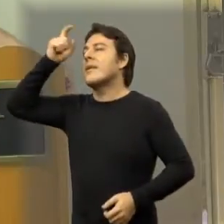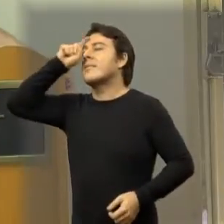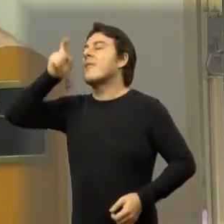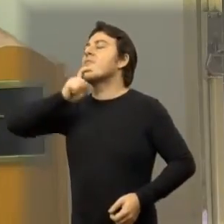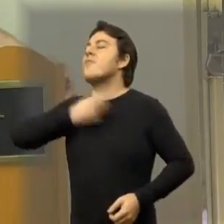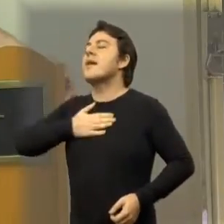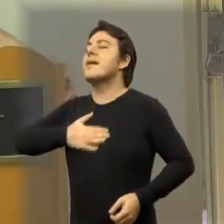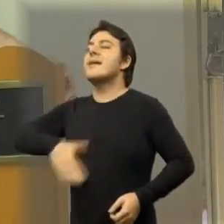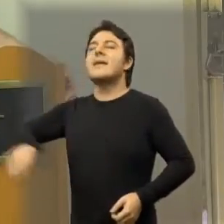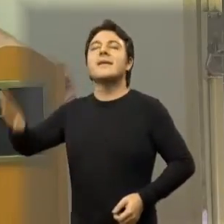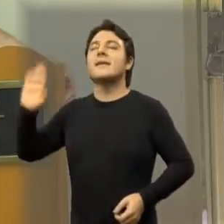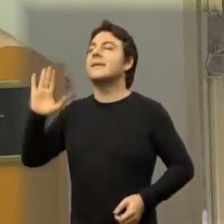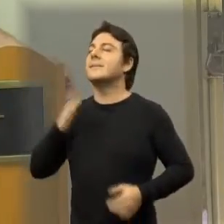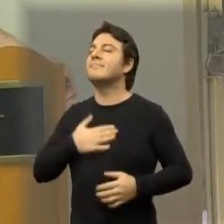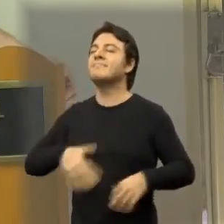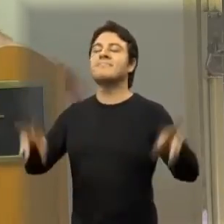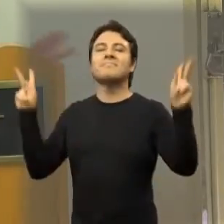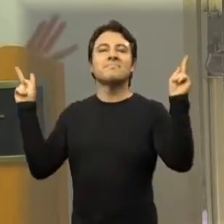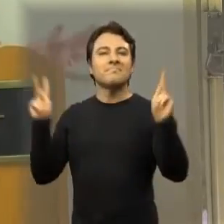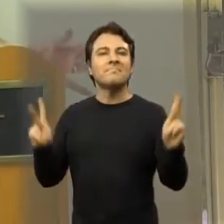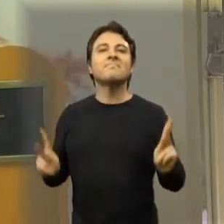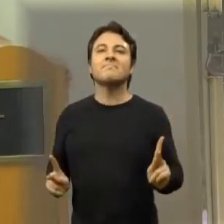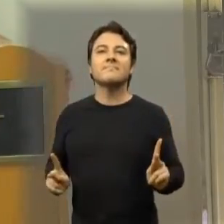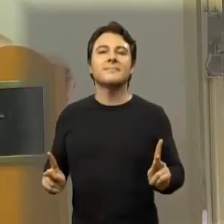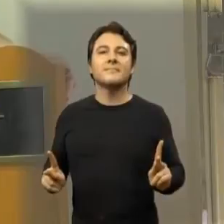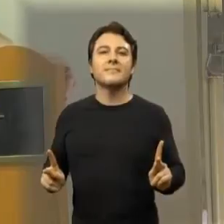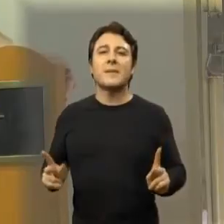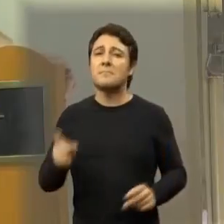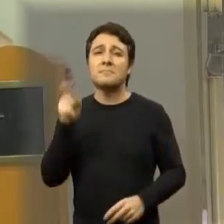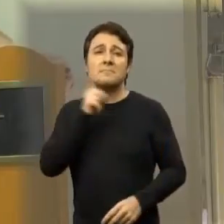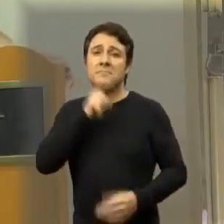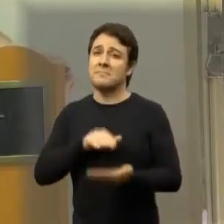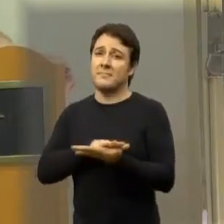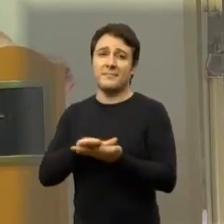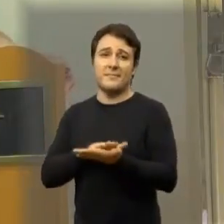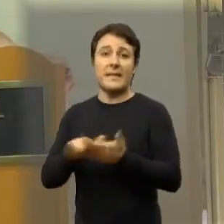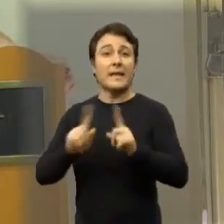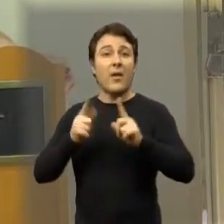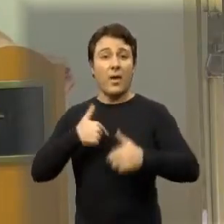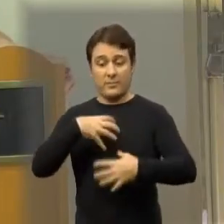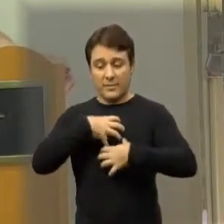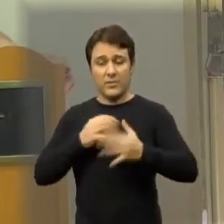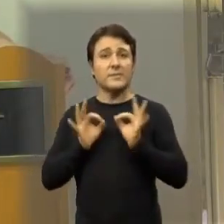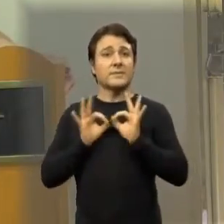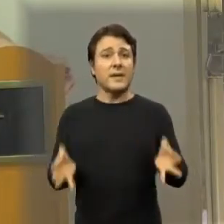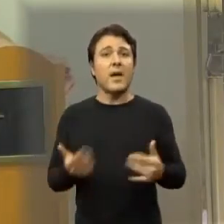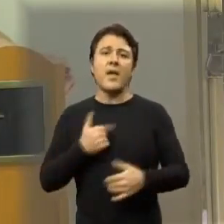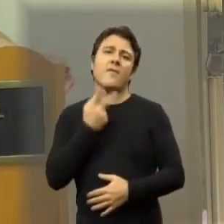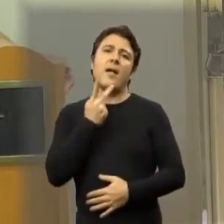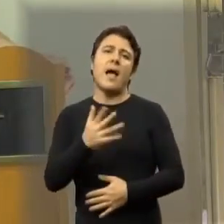tranquila, da forma mais serena possível, sem demagogias. Com toda a humildade, digo que